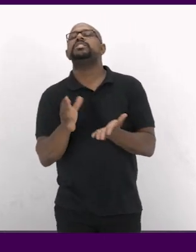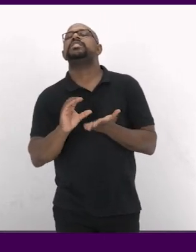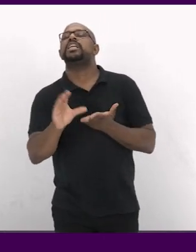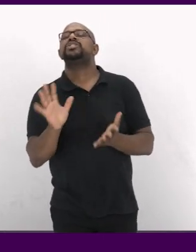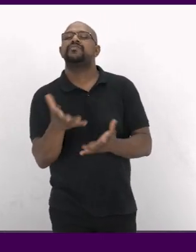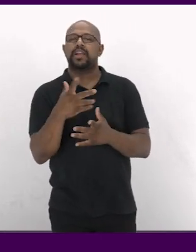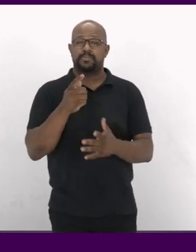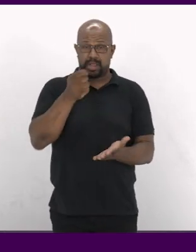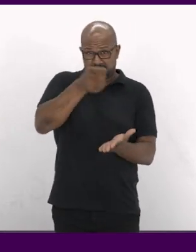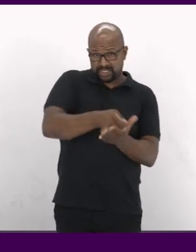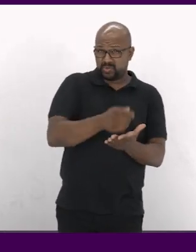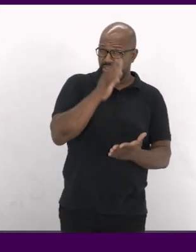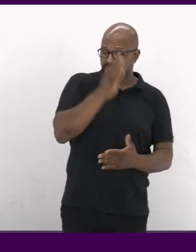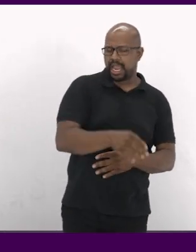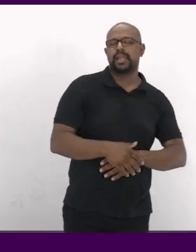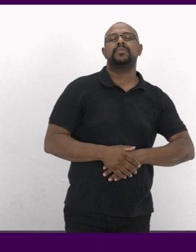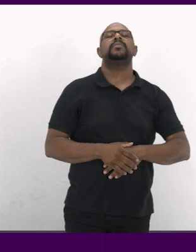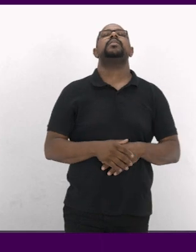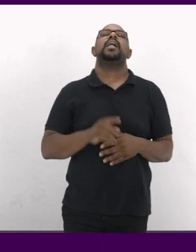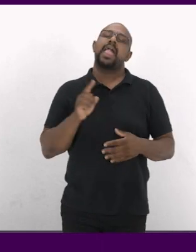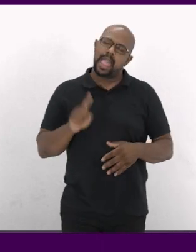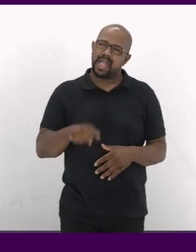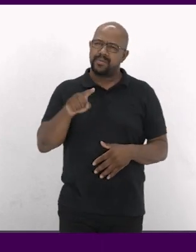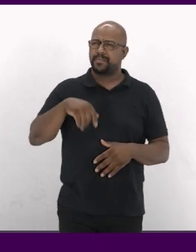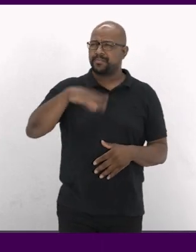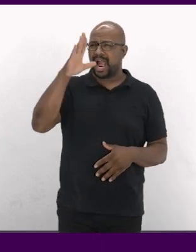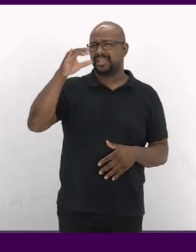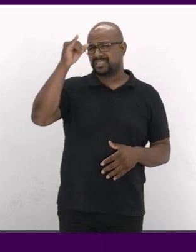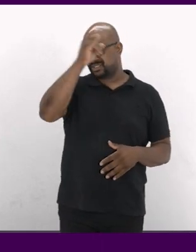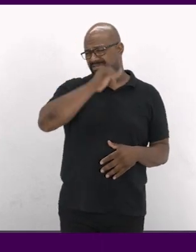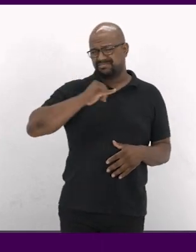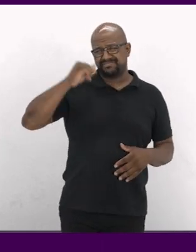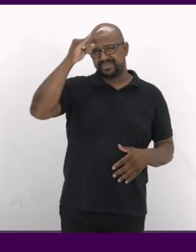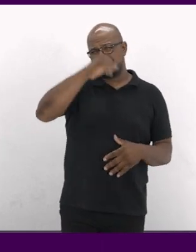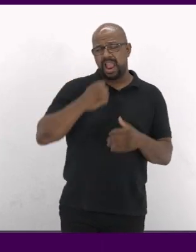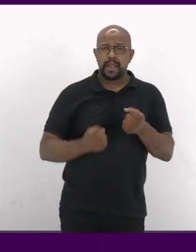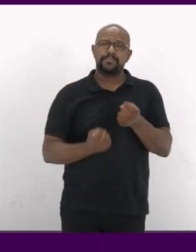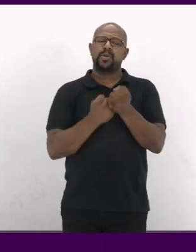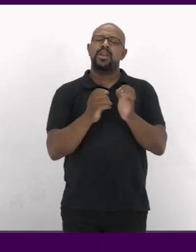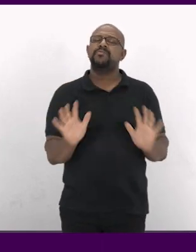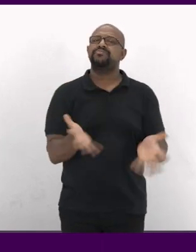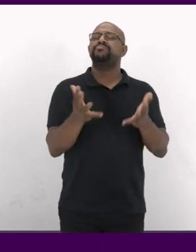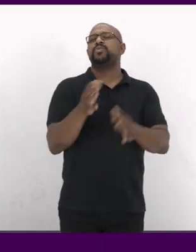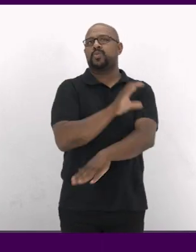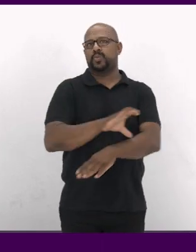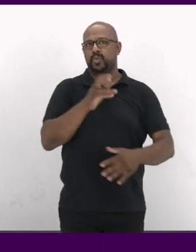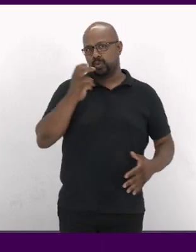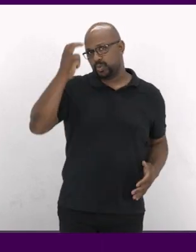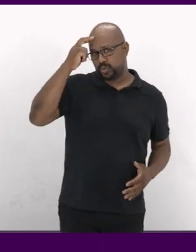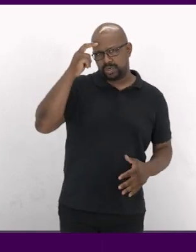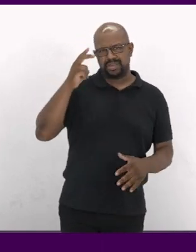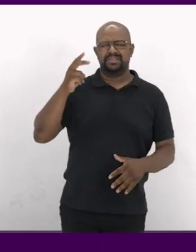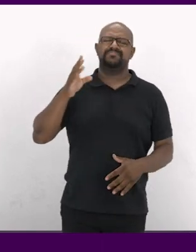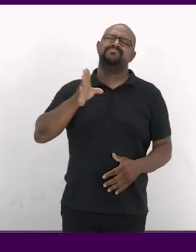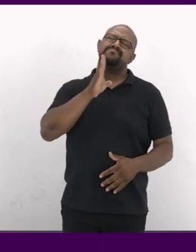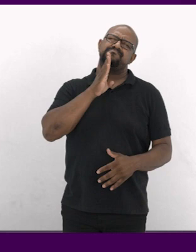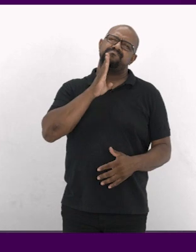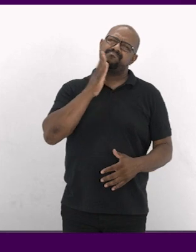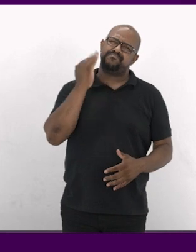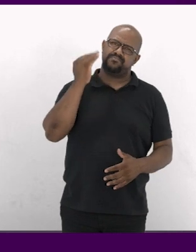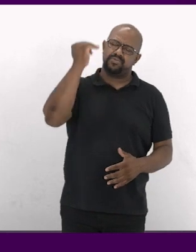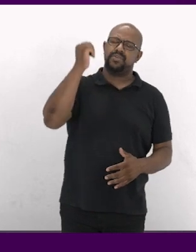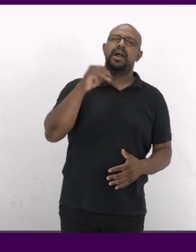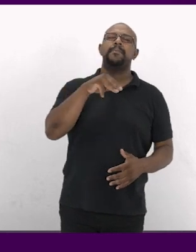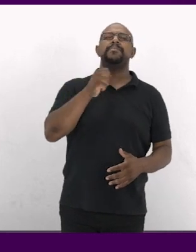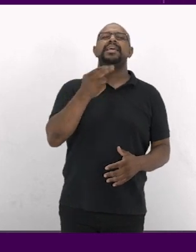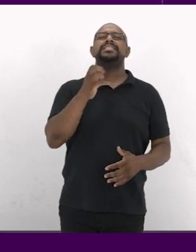incentivado. Patrocínio direto. O patrocínio direto é o mais antigo mecanismo de apoio e fomento à cultura. Historicamente conhecido